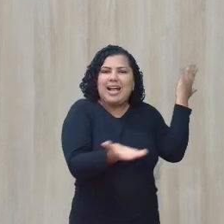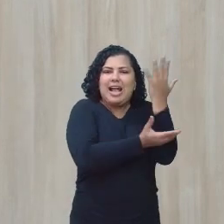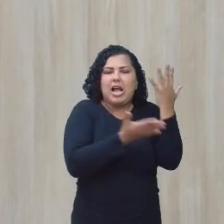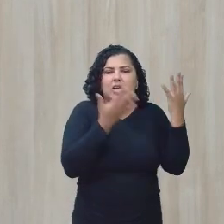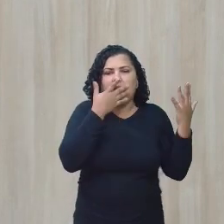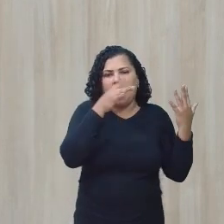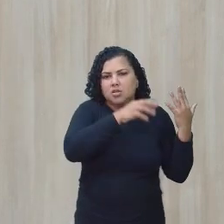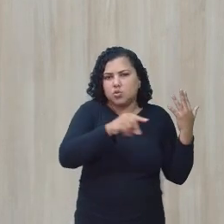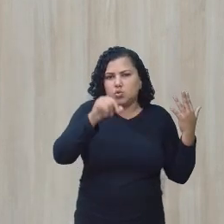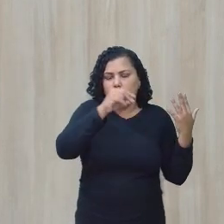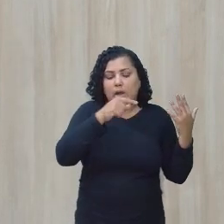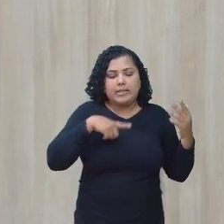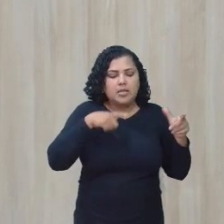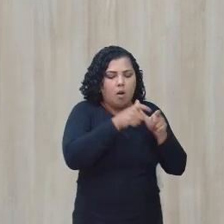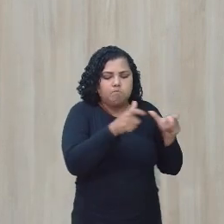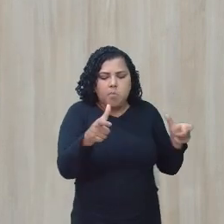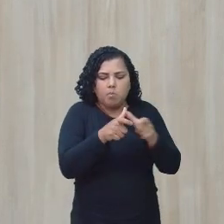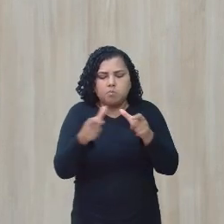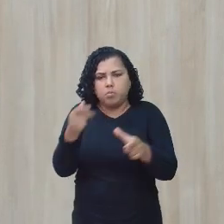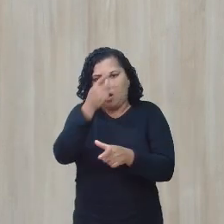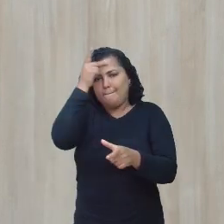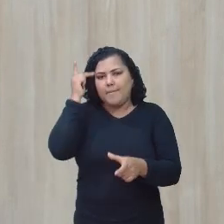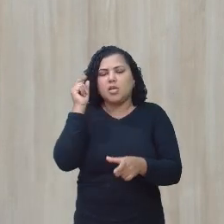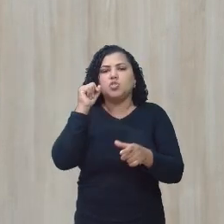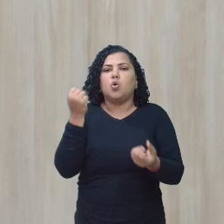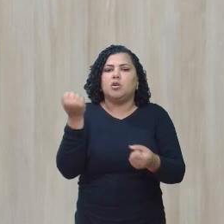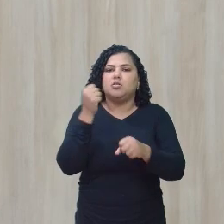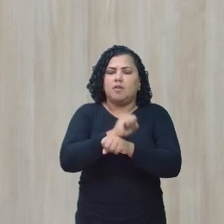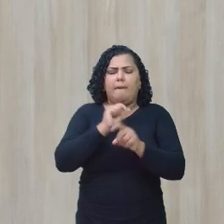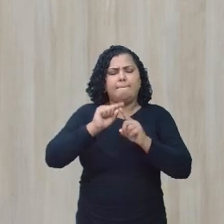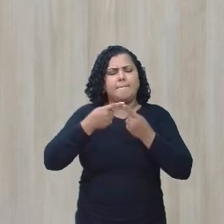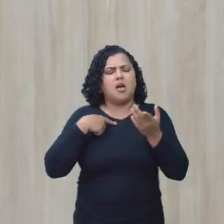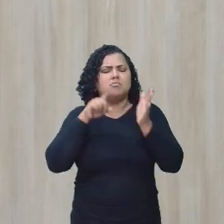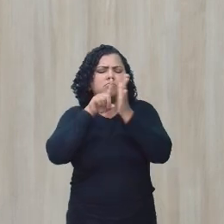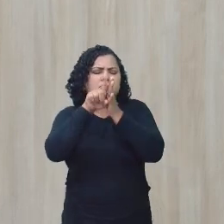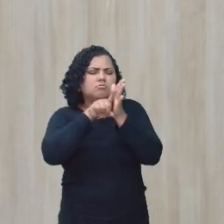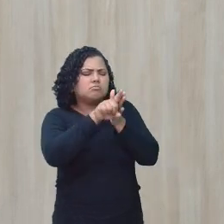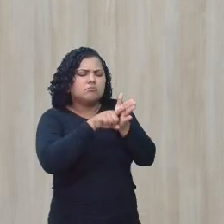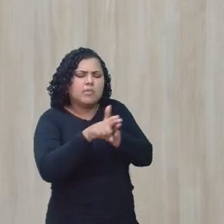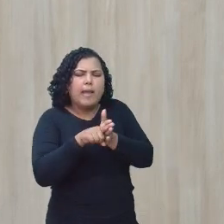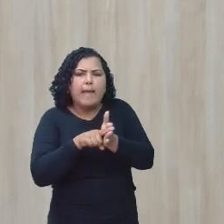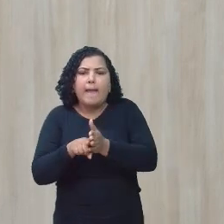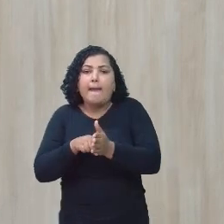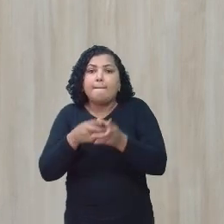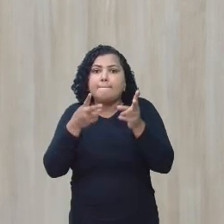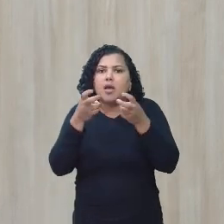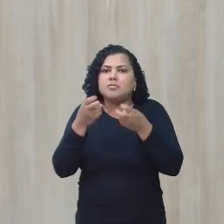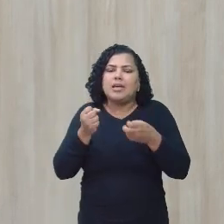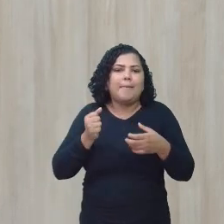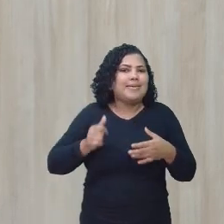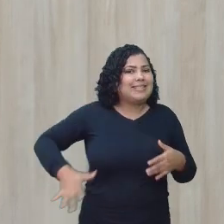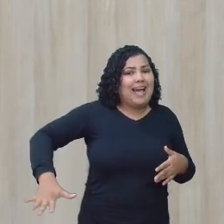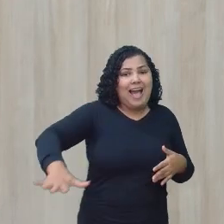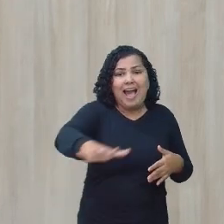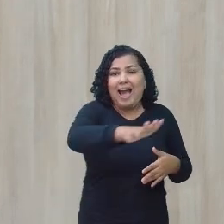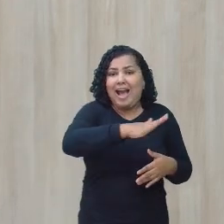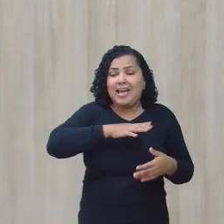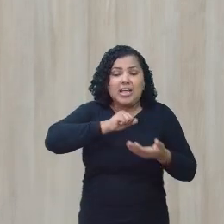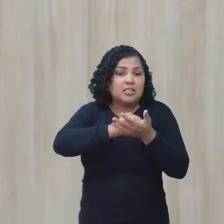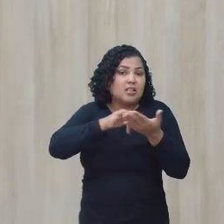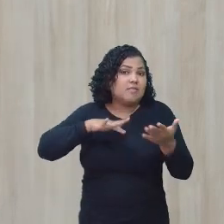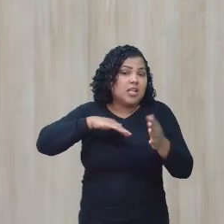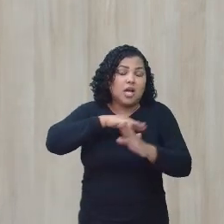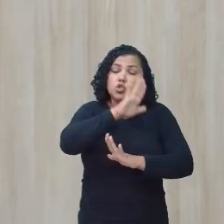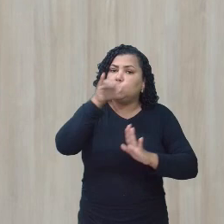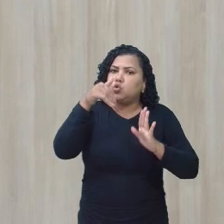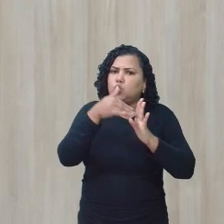sujeitos escravizados. Mas, a gente analisando melhor, mais de perto a escravidão, a gente vai ver que ela estava presente em todas as atividades.